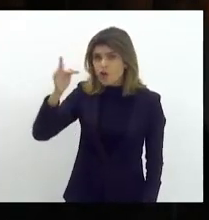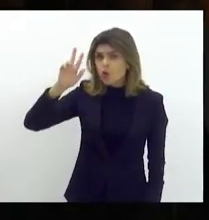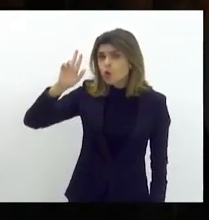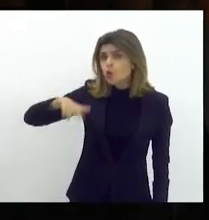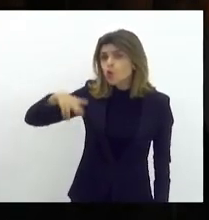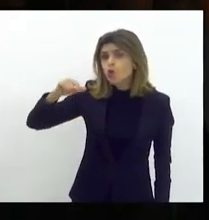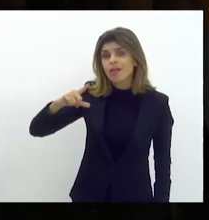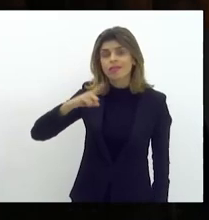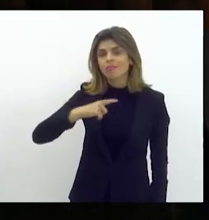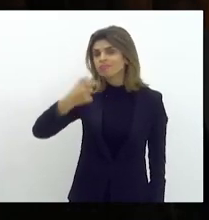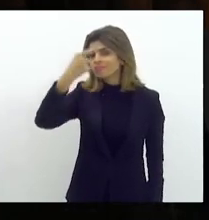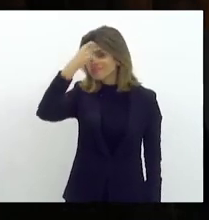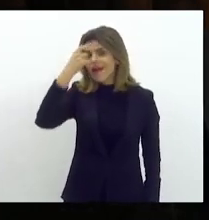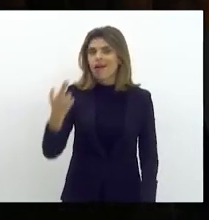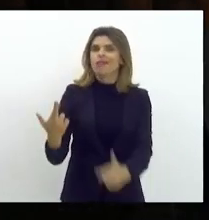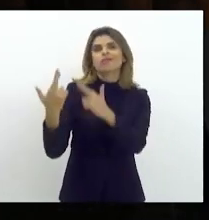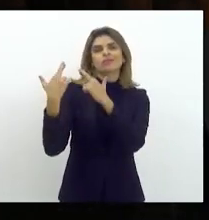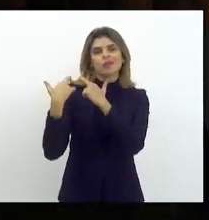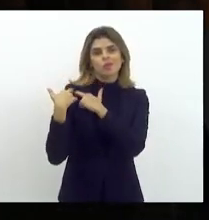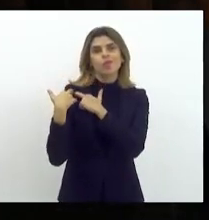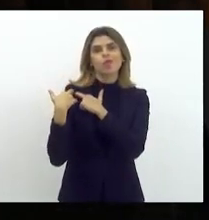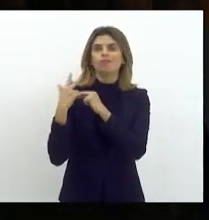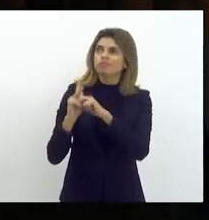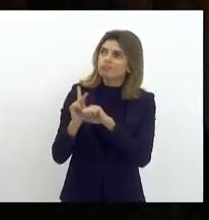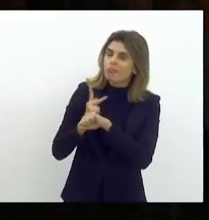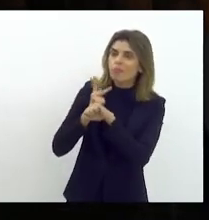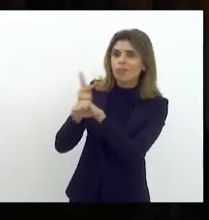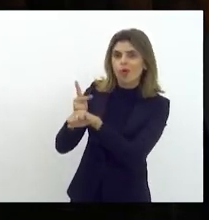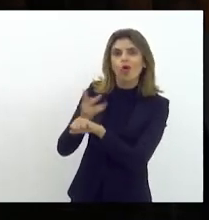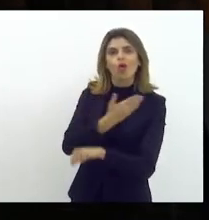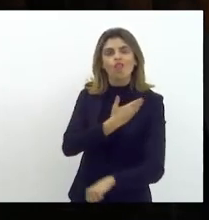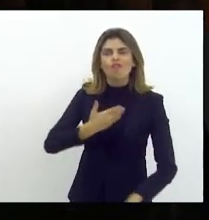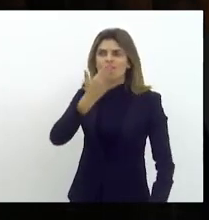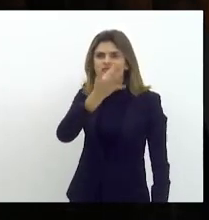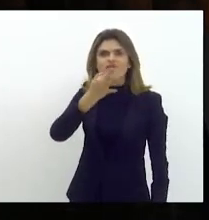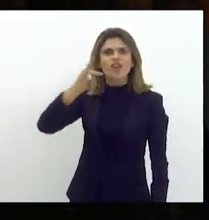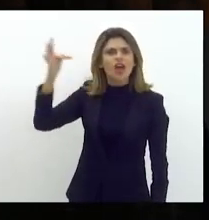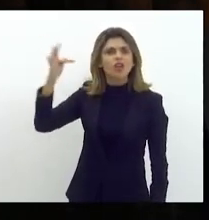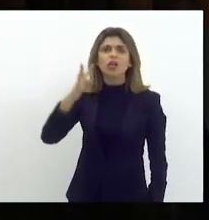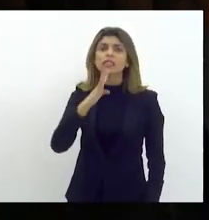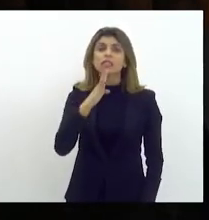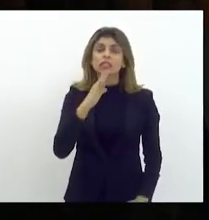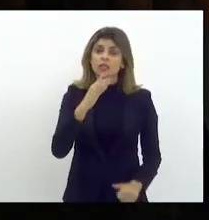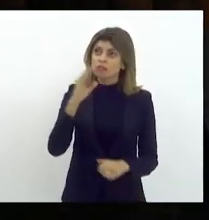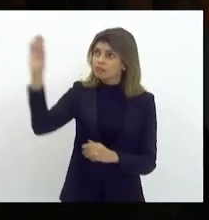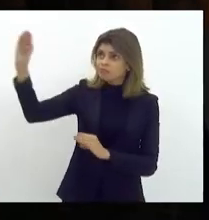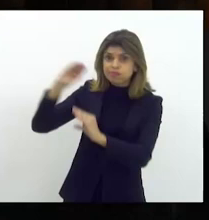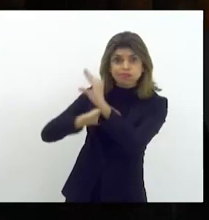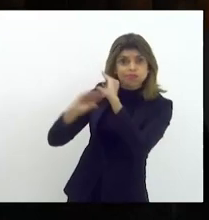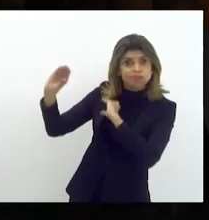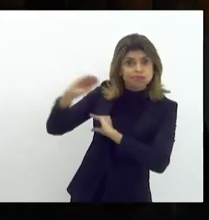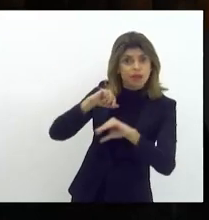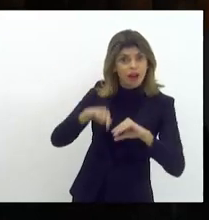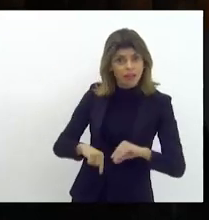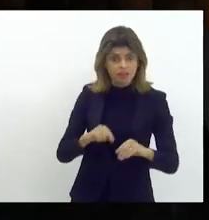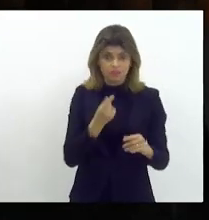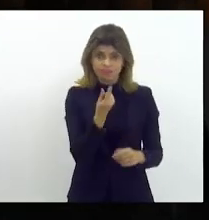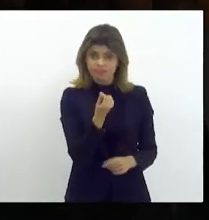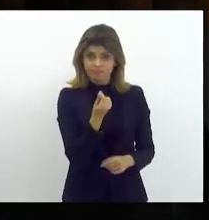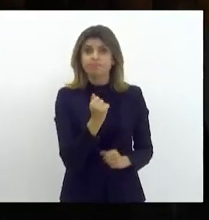a responsabilidade de buscar junto ao governo federal eh o incremento dos programas federais de transferência de renda